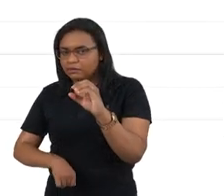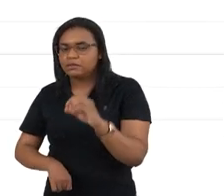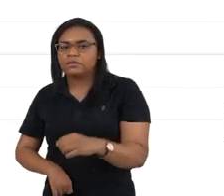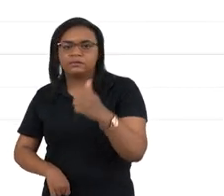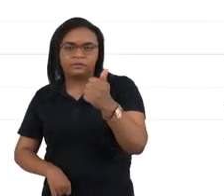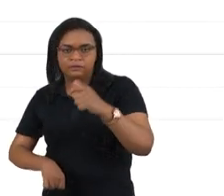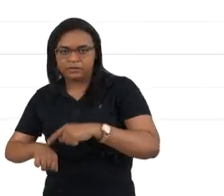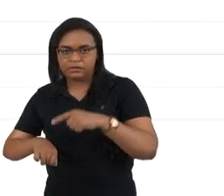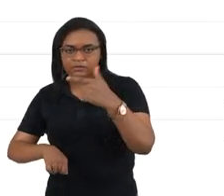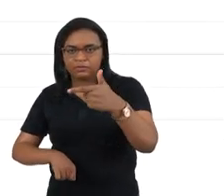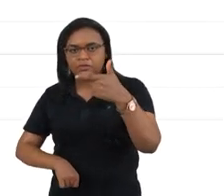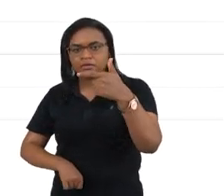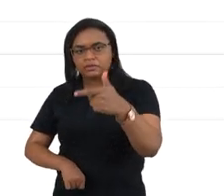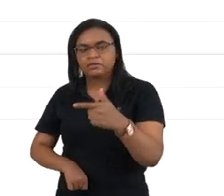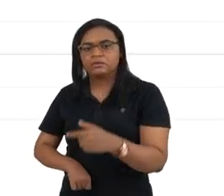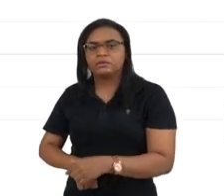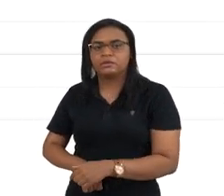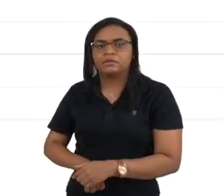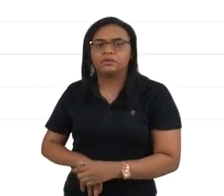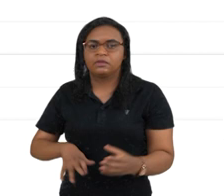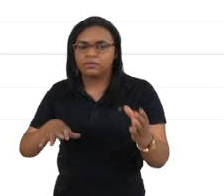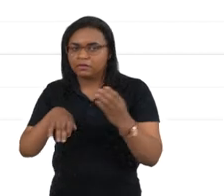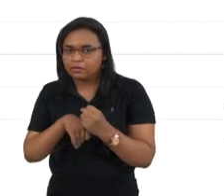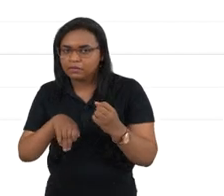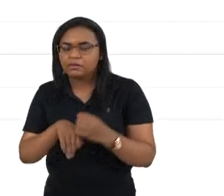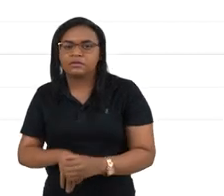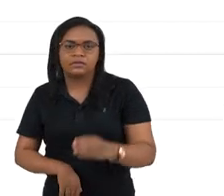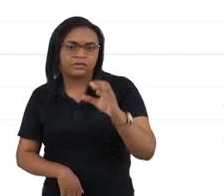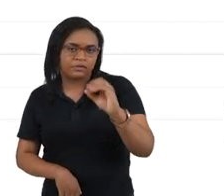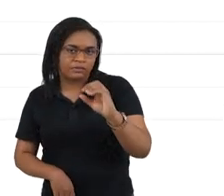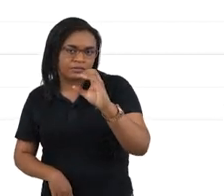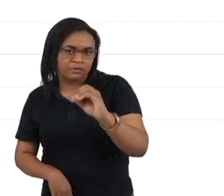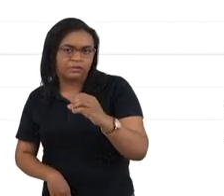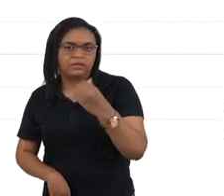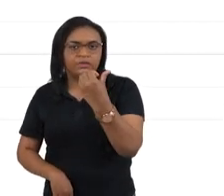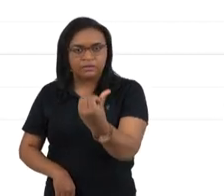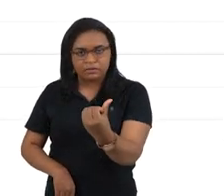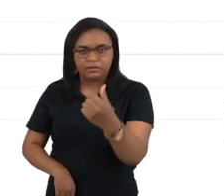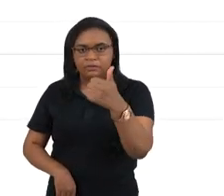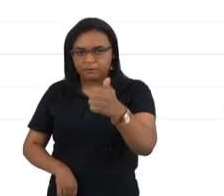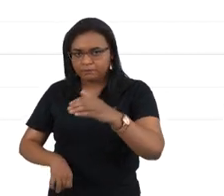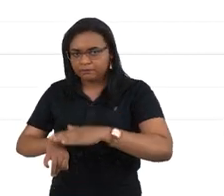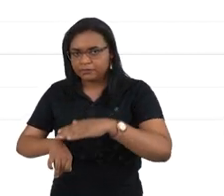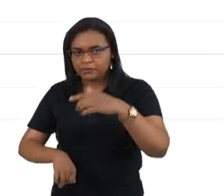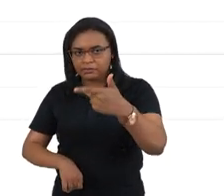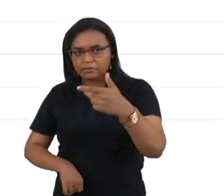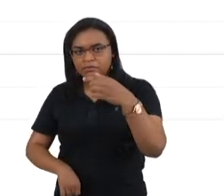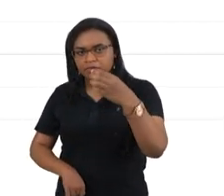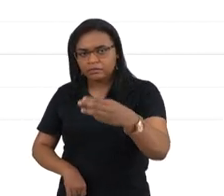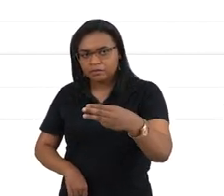2. Então a gente tem aqui, ó, somando. 0, 0 mais 0, 0. 6 mais 0, 6. E 1 mais 2, 3.